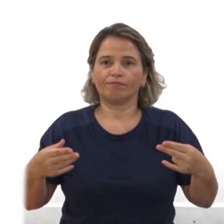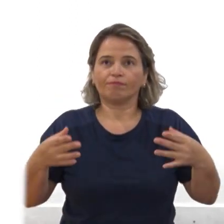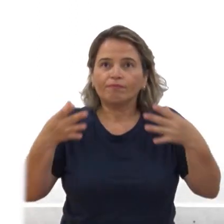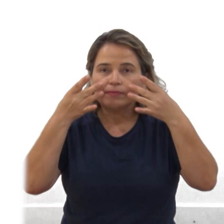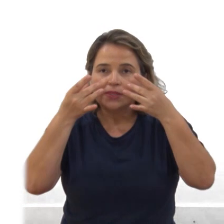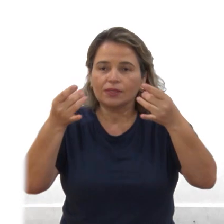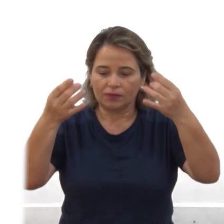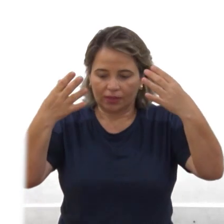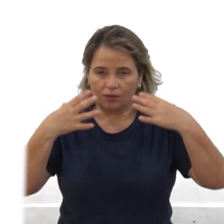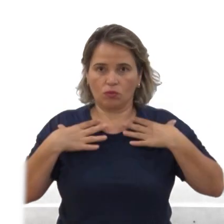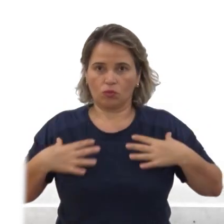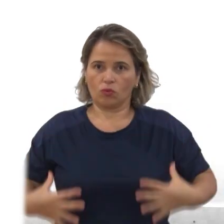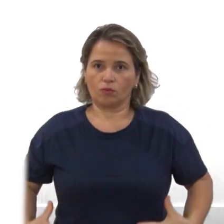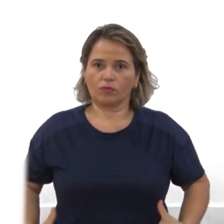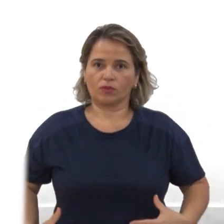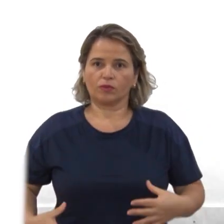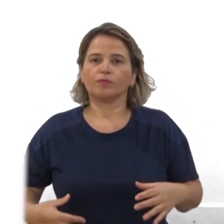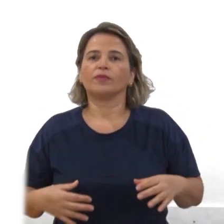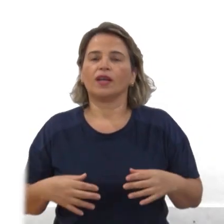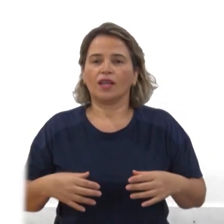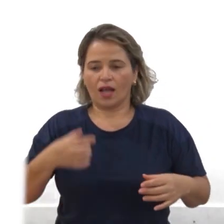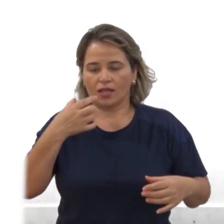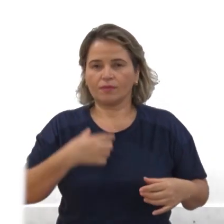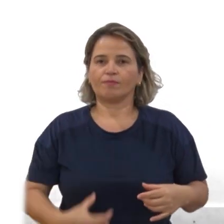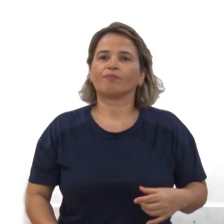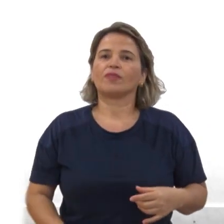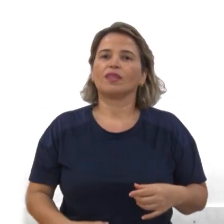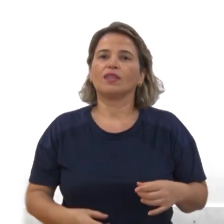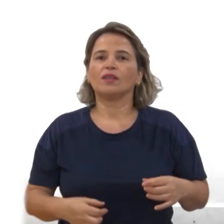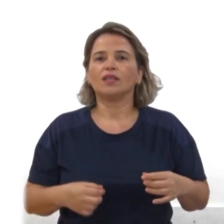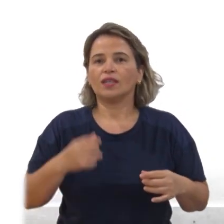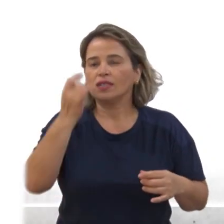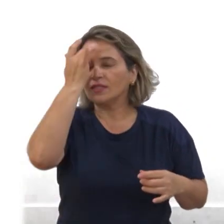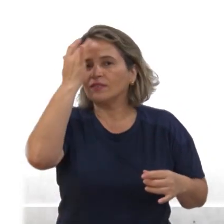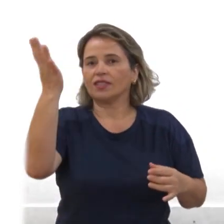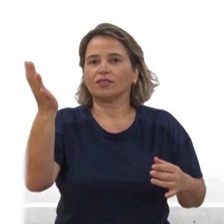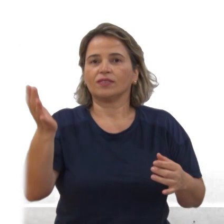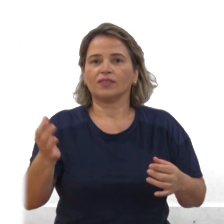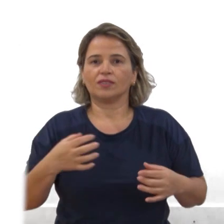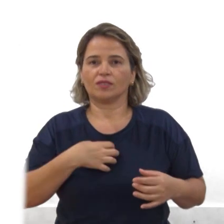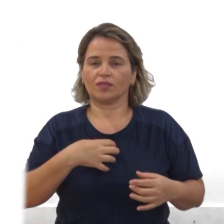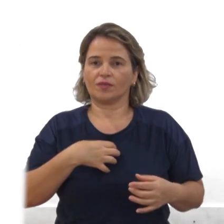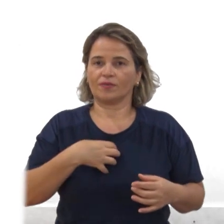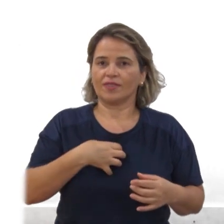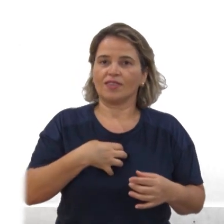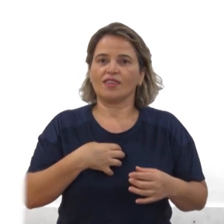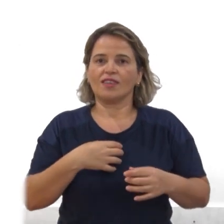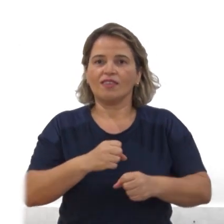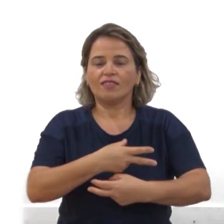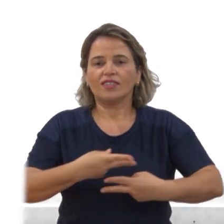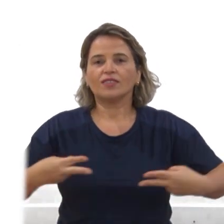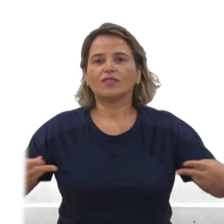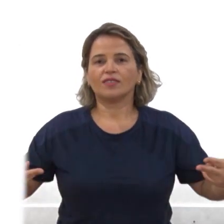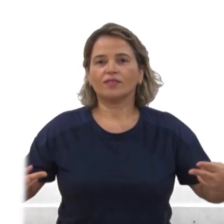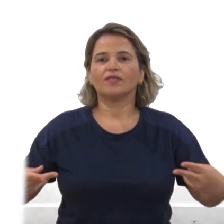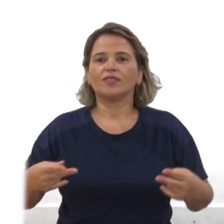próprio corpo, dos limites, habilidades, emoções e singularidades, reconhecimento e valorização